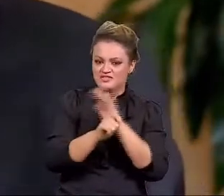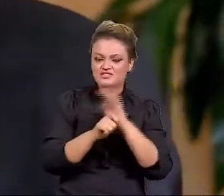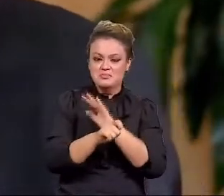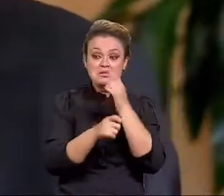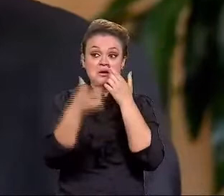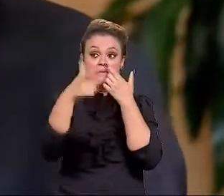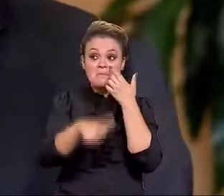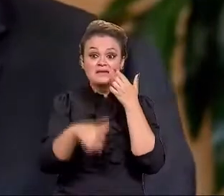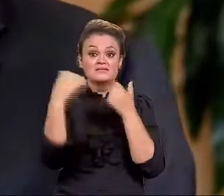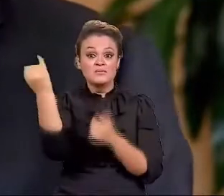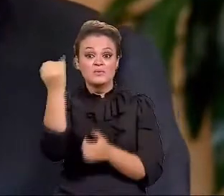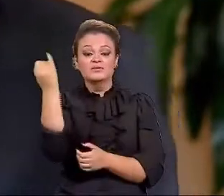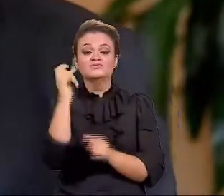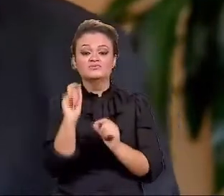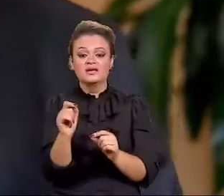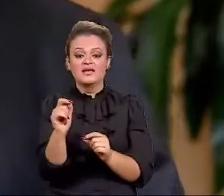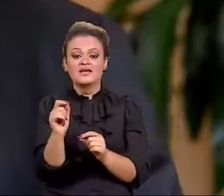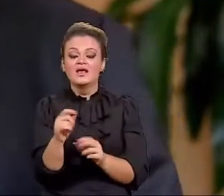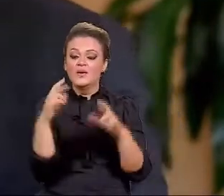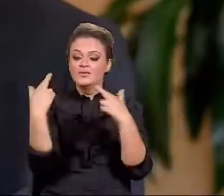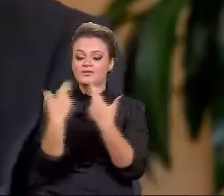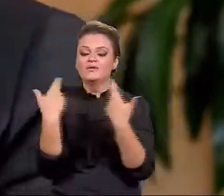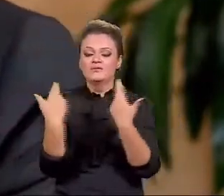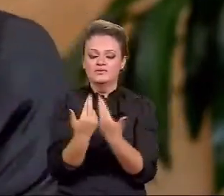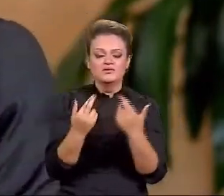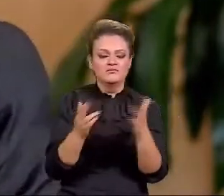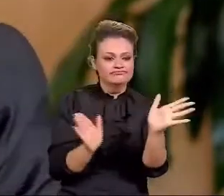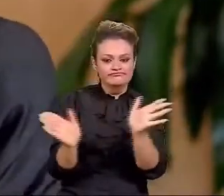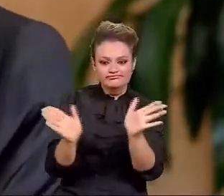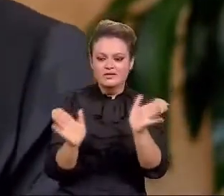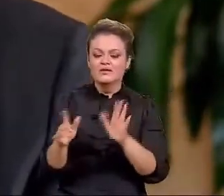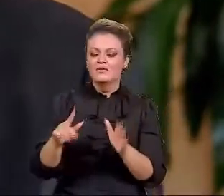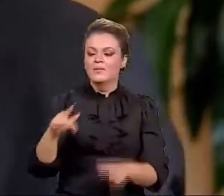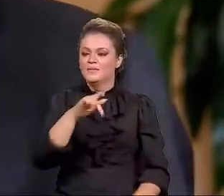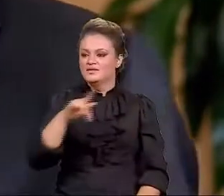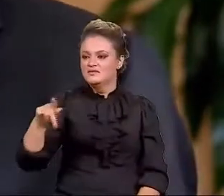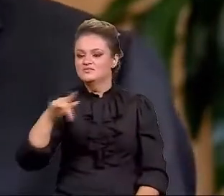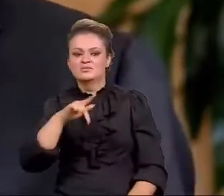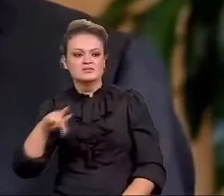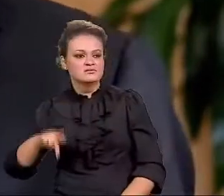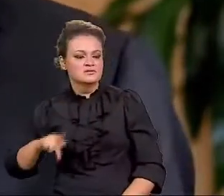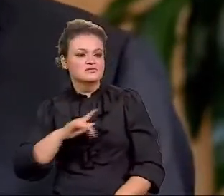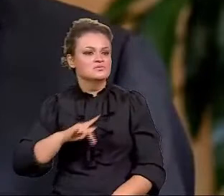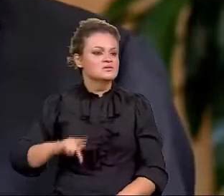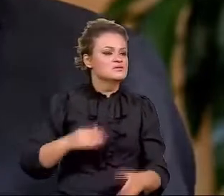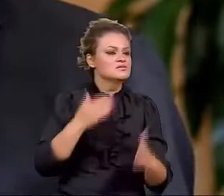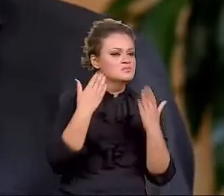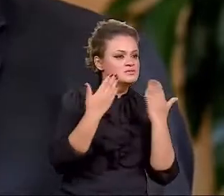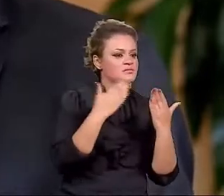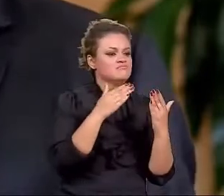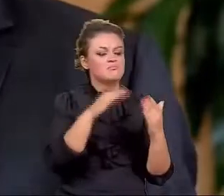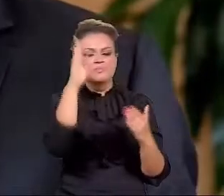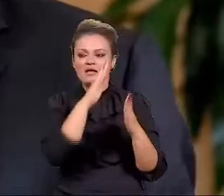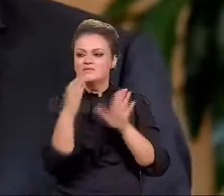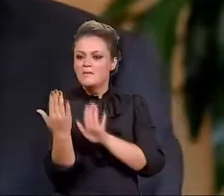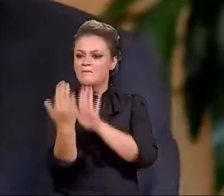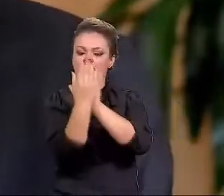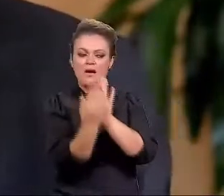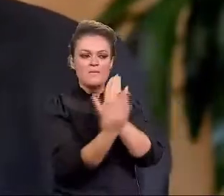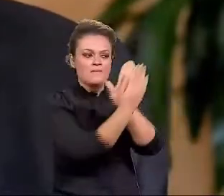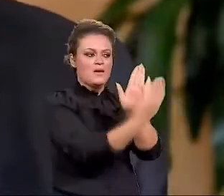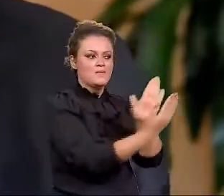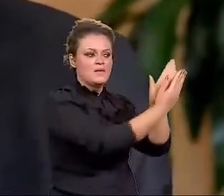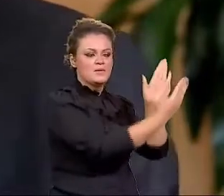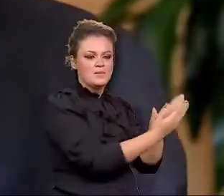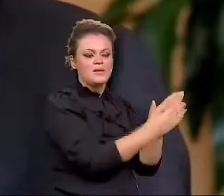reuniões bilaterais com os presidentes para que você discuta a aproximação do Brasil com o mundo. Eu tenho feito